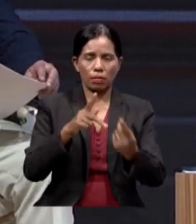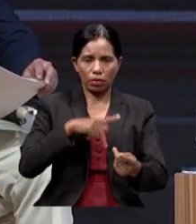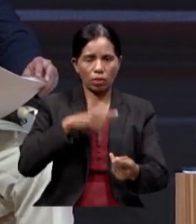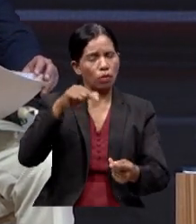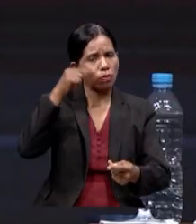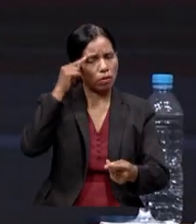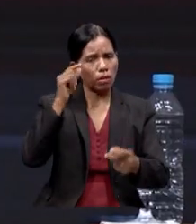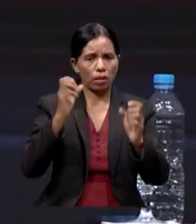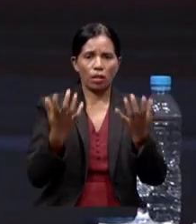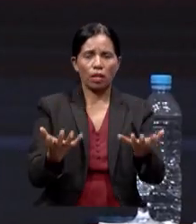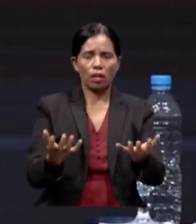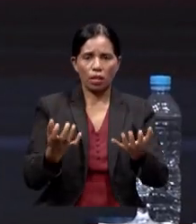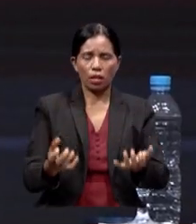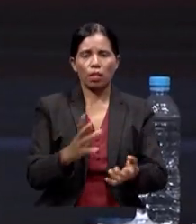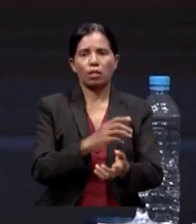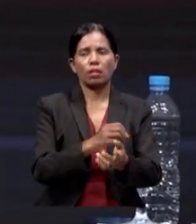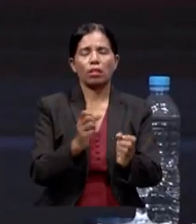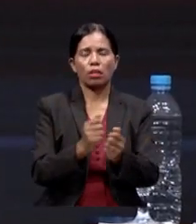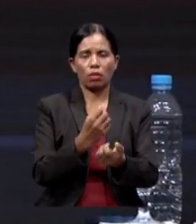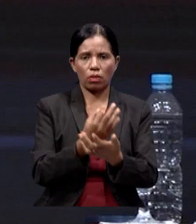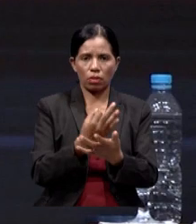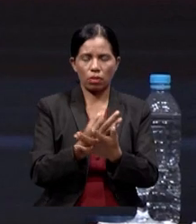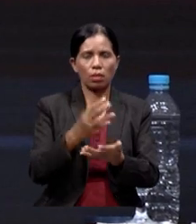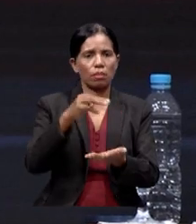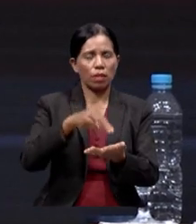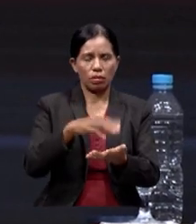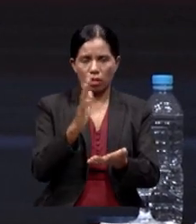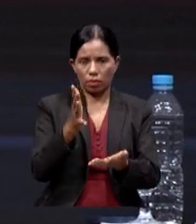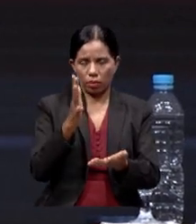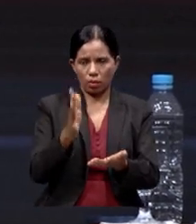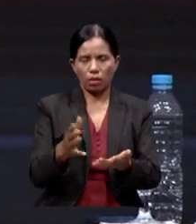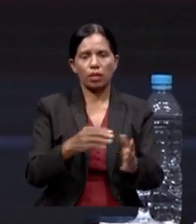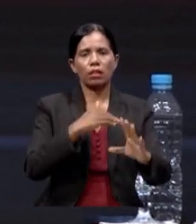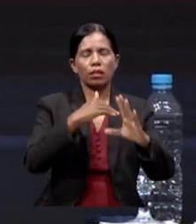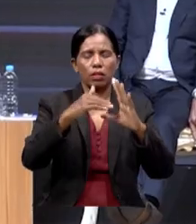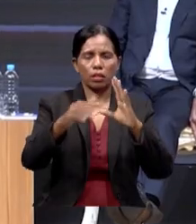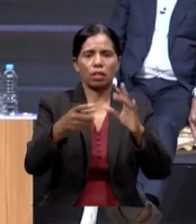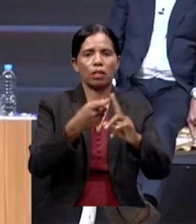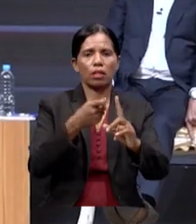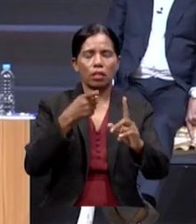MOS disponibiliza ona verba o montante 1.000.000 nebe transfere